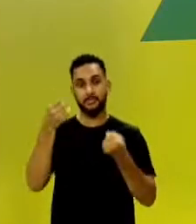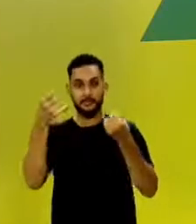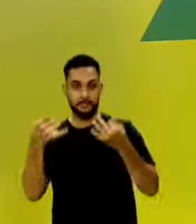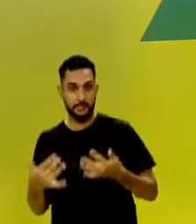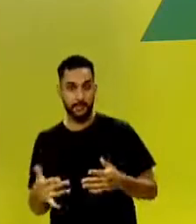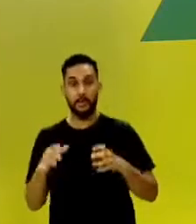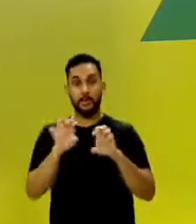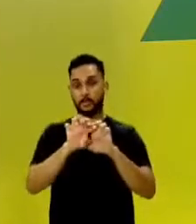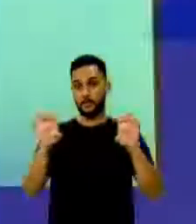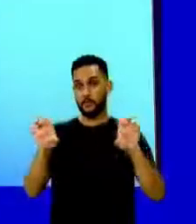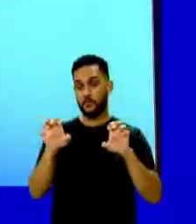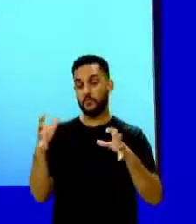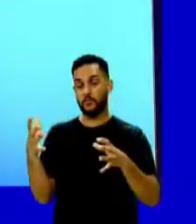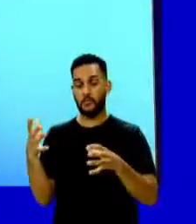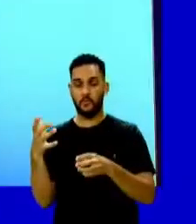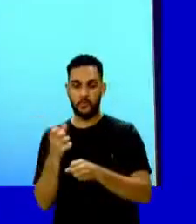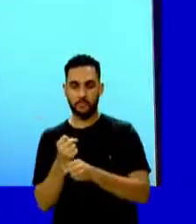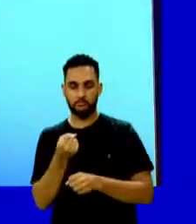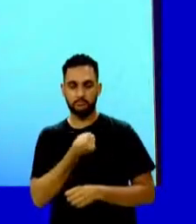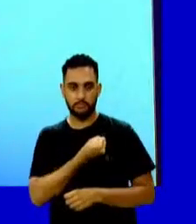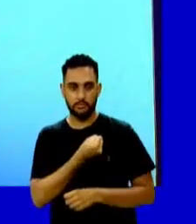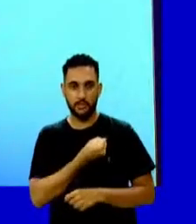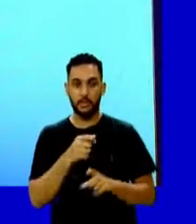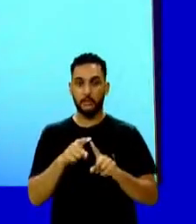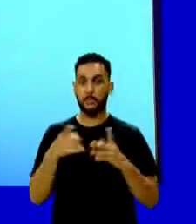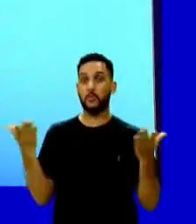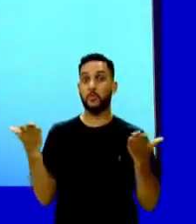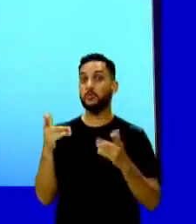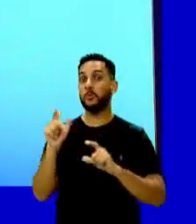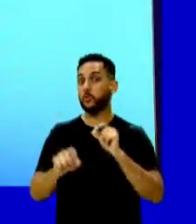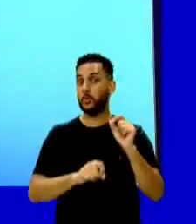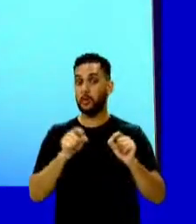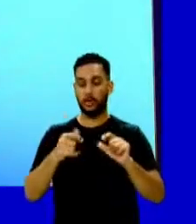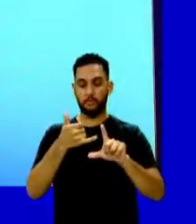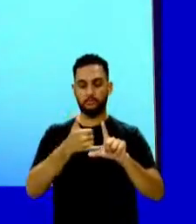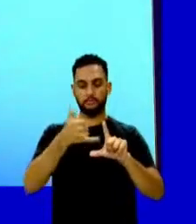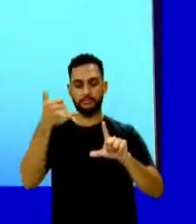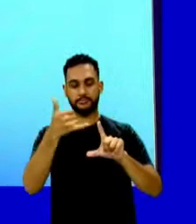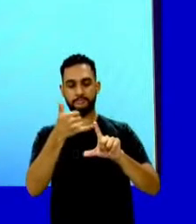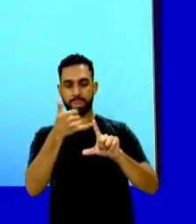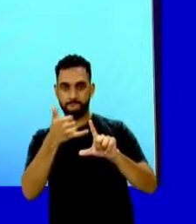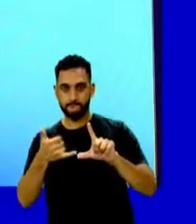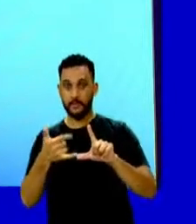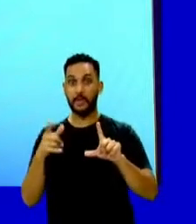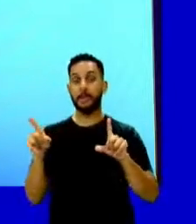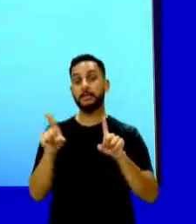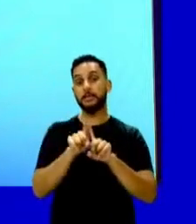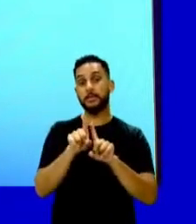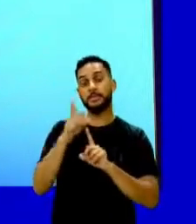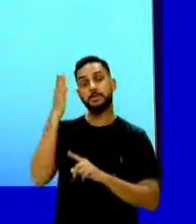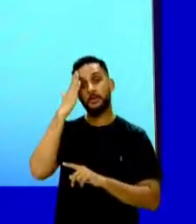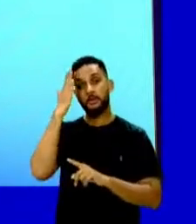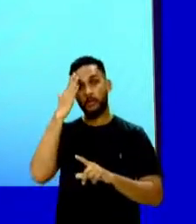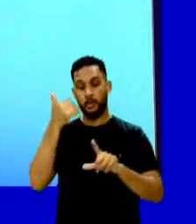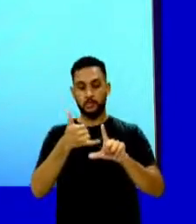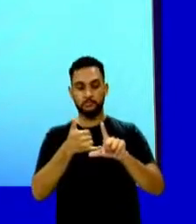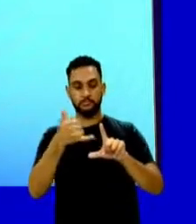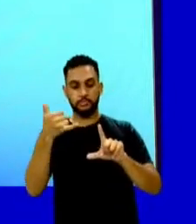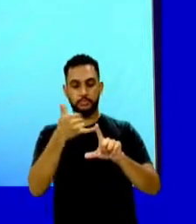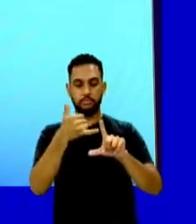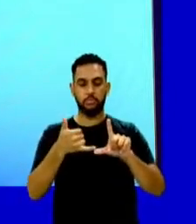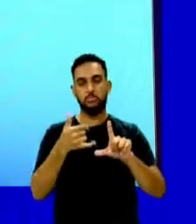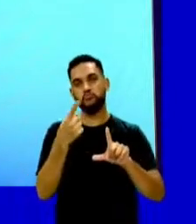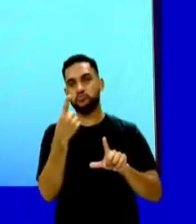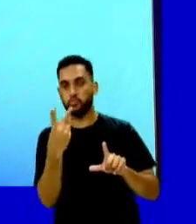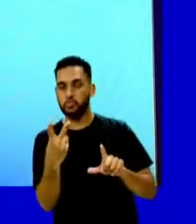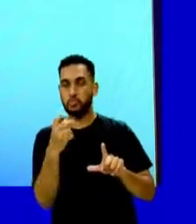sobre equações de retas mas hoje a gente vai falar sobre intenções e relacionar a determinação do ponto da interseção de duas ou